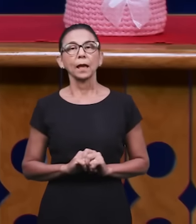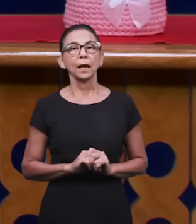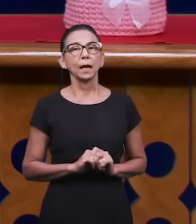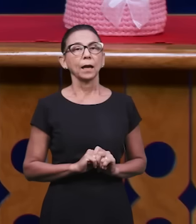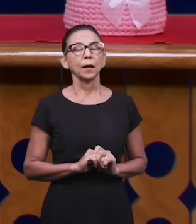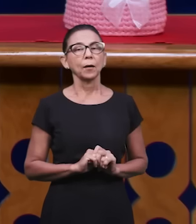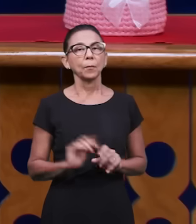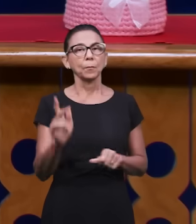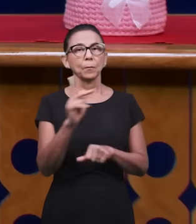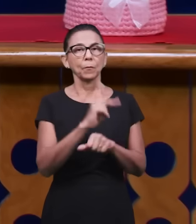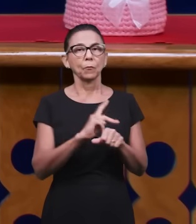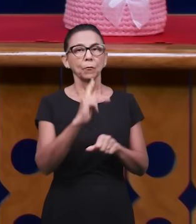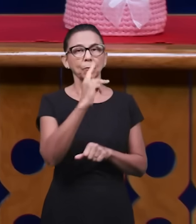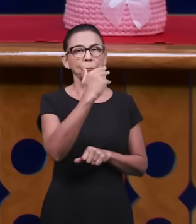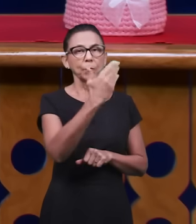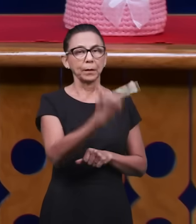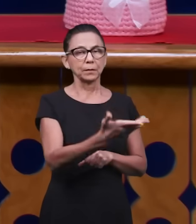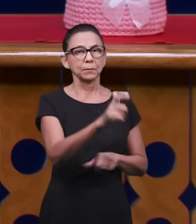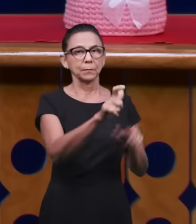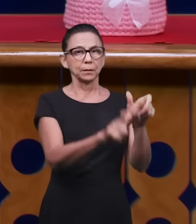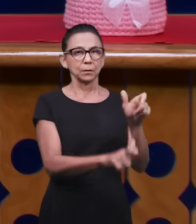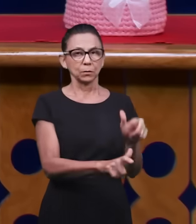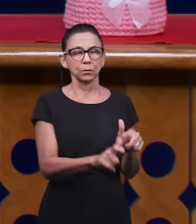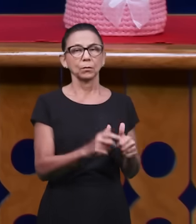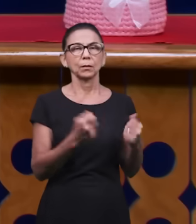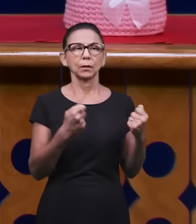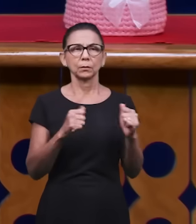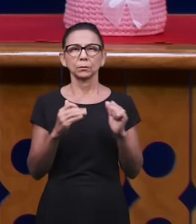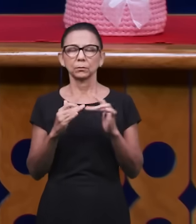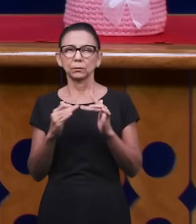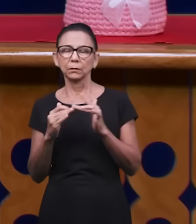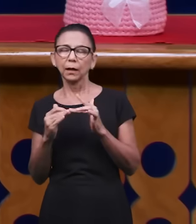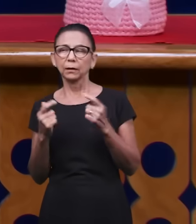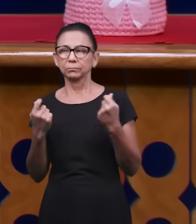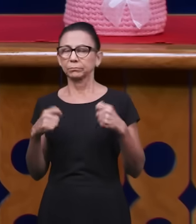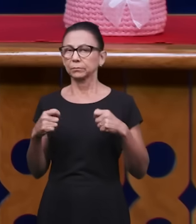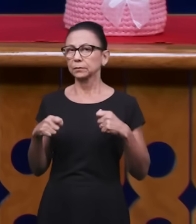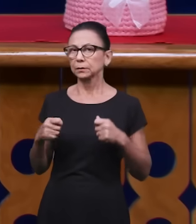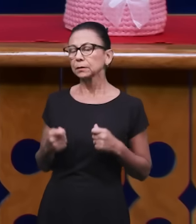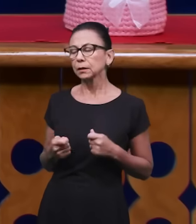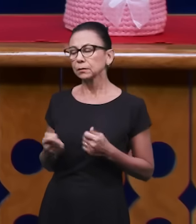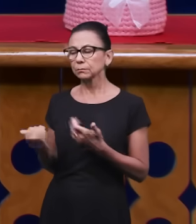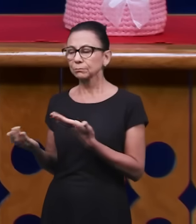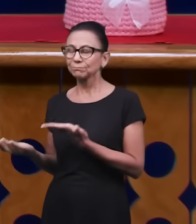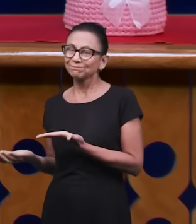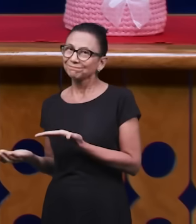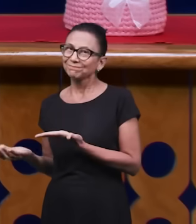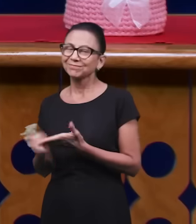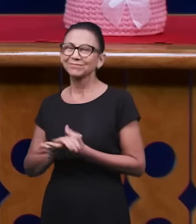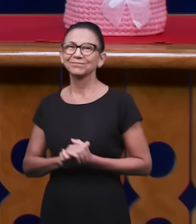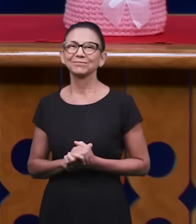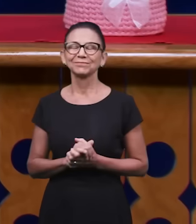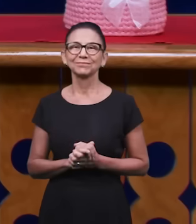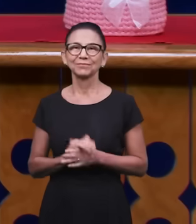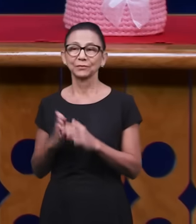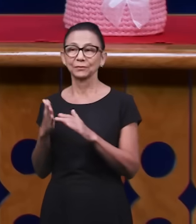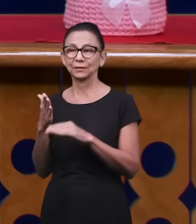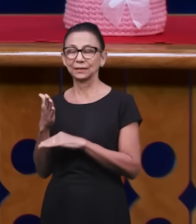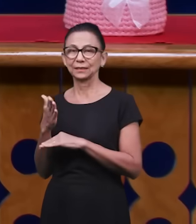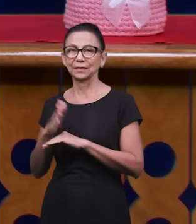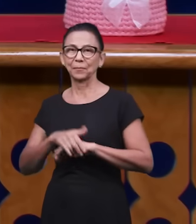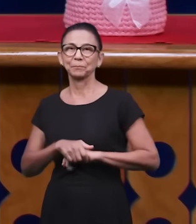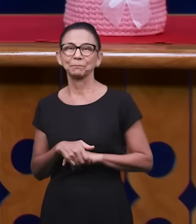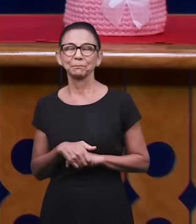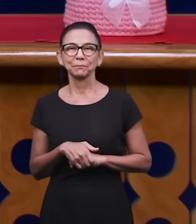no exterior. Você precisa entrar em contato conosco, alguma necessidade, simplesmente acessar o